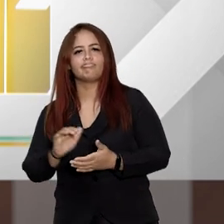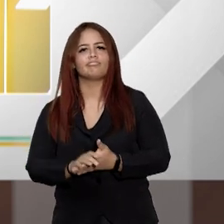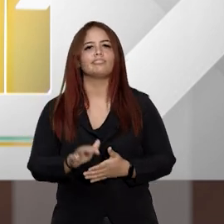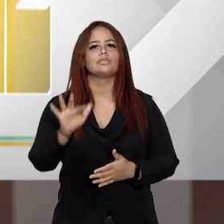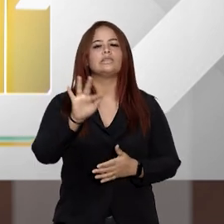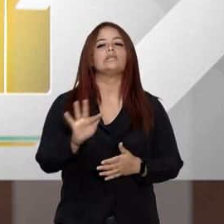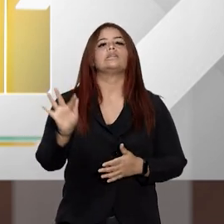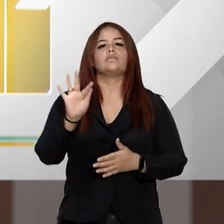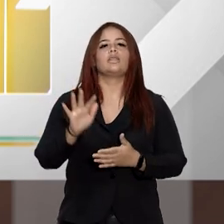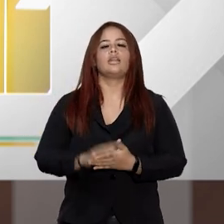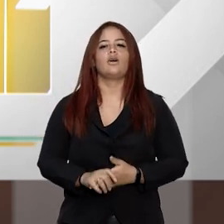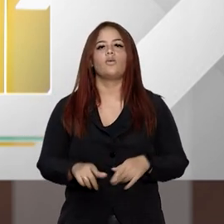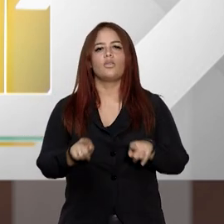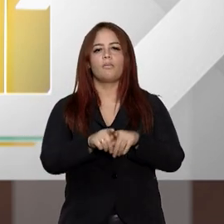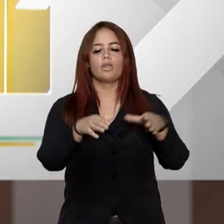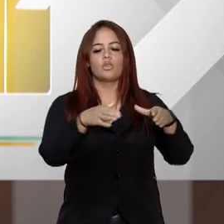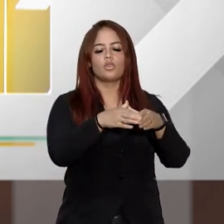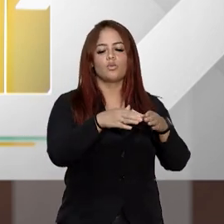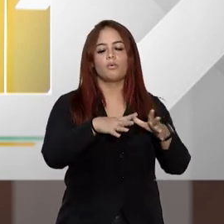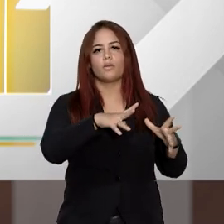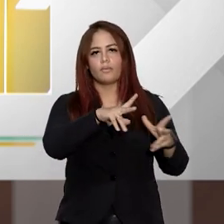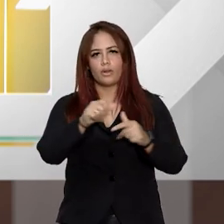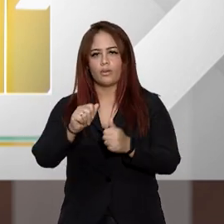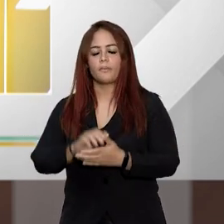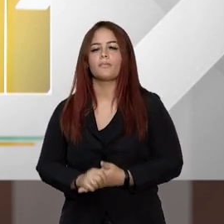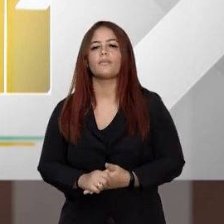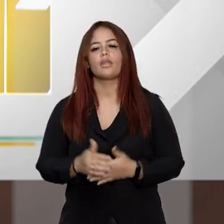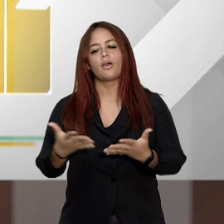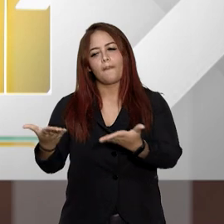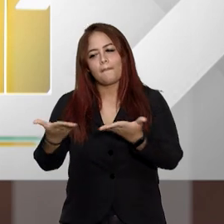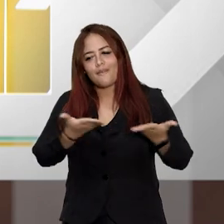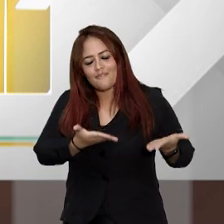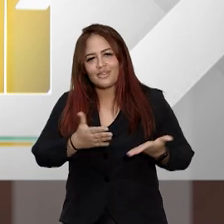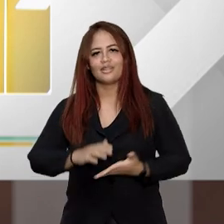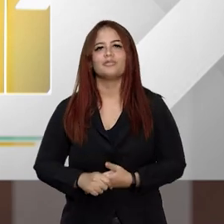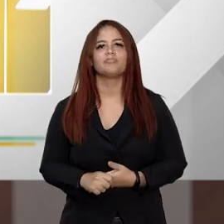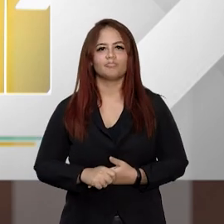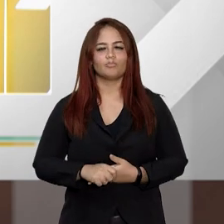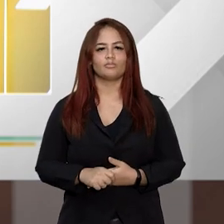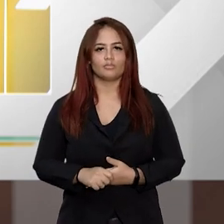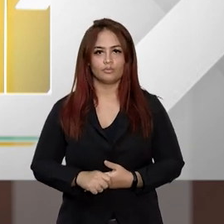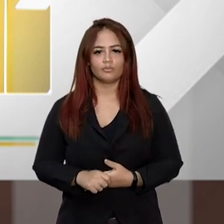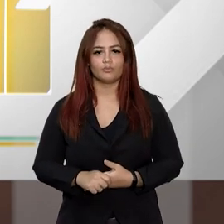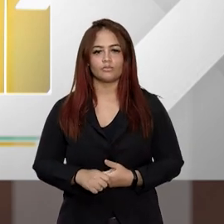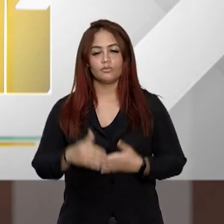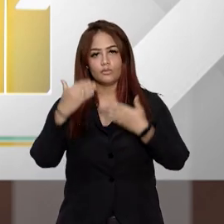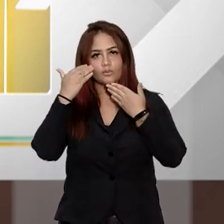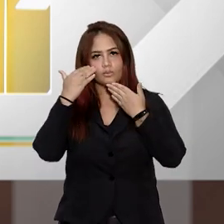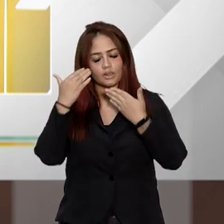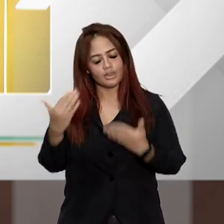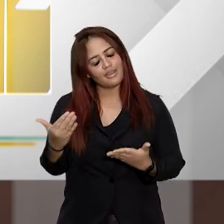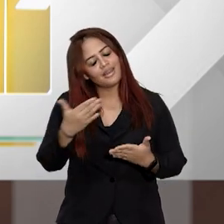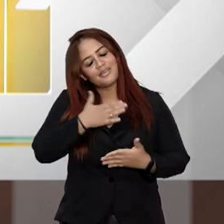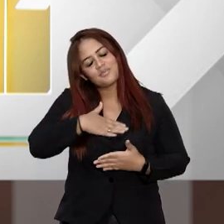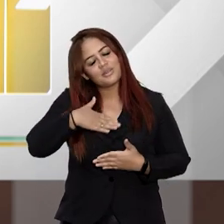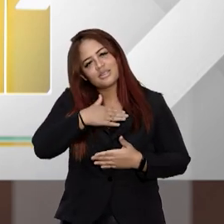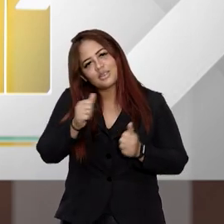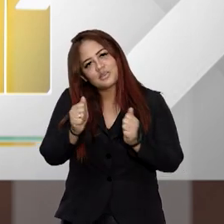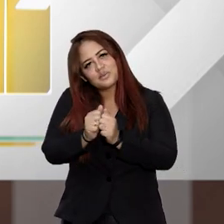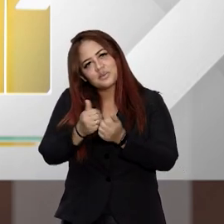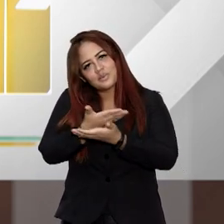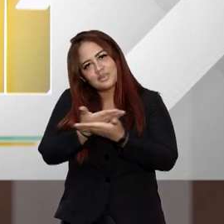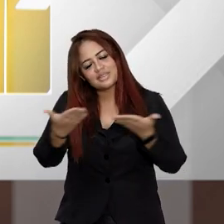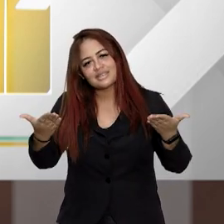Turma Nacional de Uniformização. Muito bem-vinda ao Entender Direito, doutora Daniela. Obrigada, é um prazer estar aqui